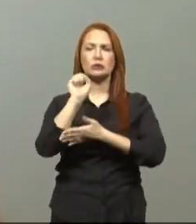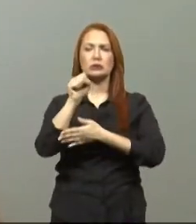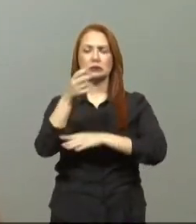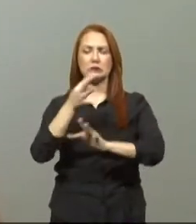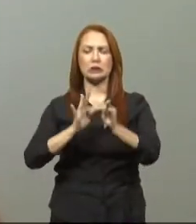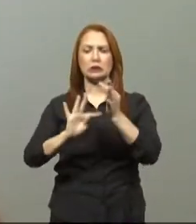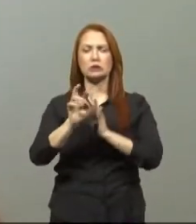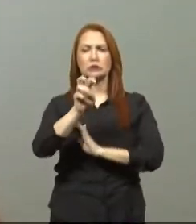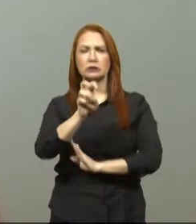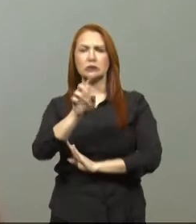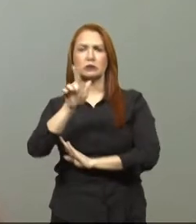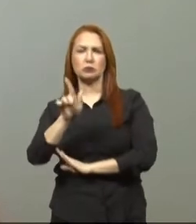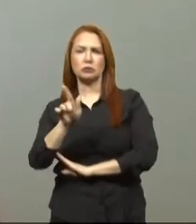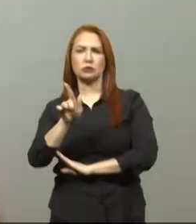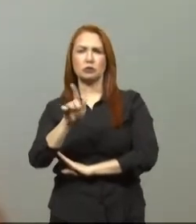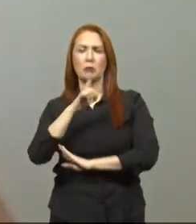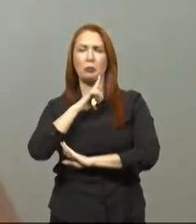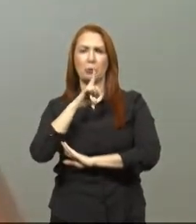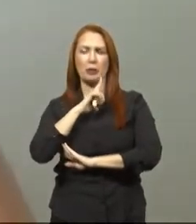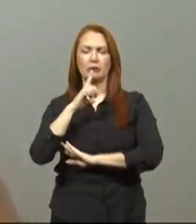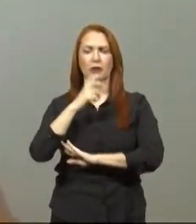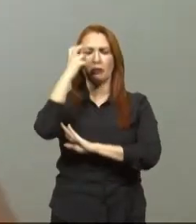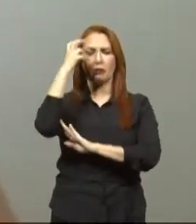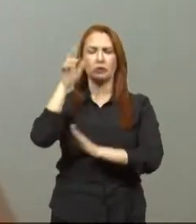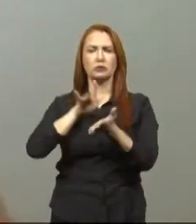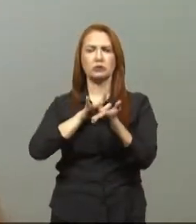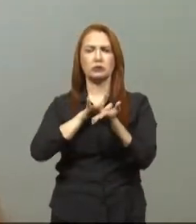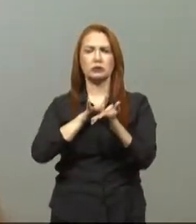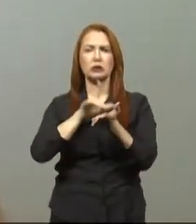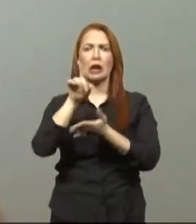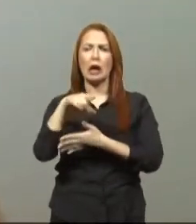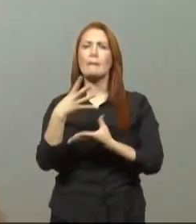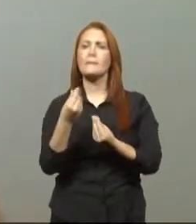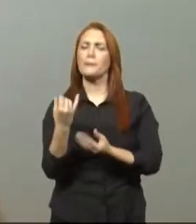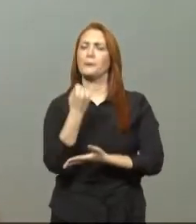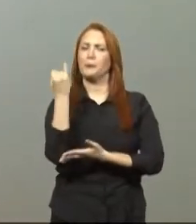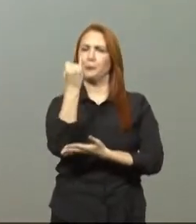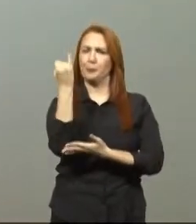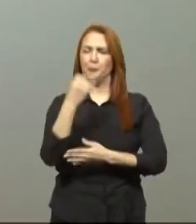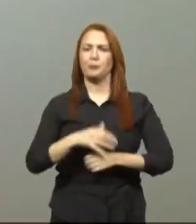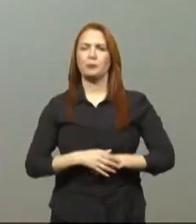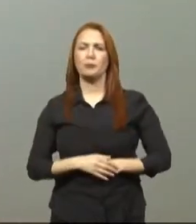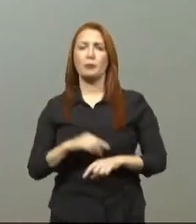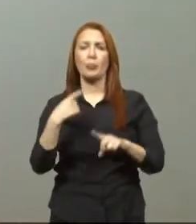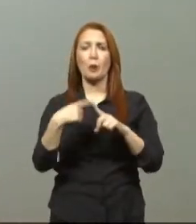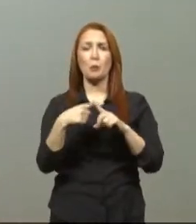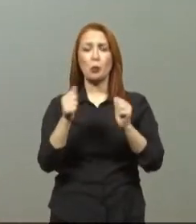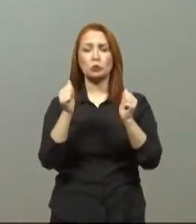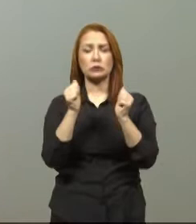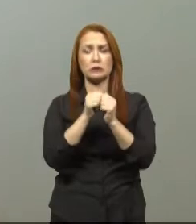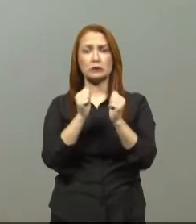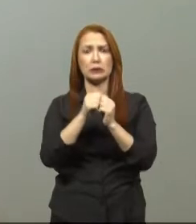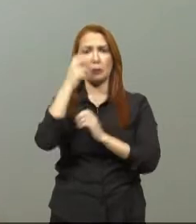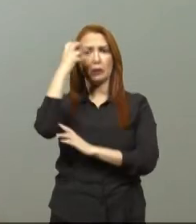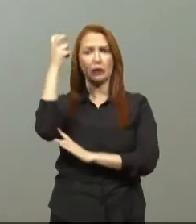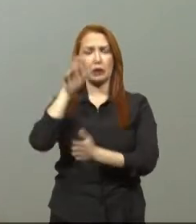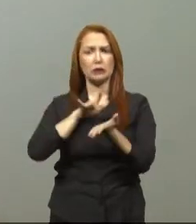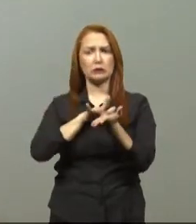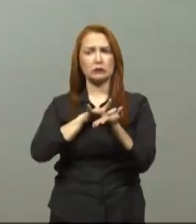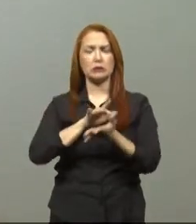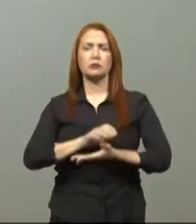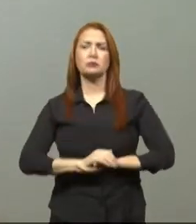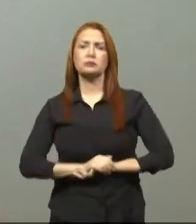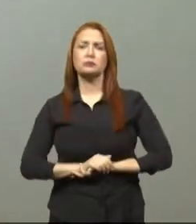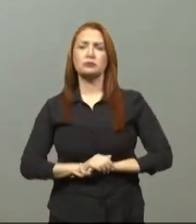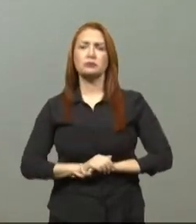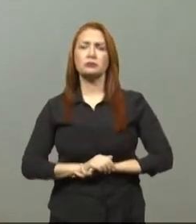5G para a inteligência artificial, ela é fundamental, porque os sistemas de inteligência artificial, eles costumam